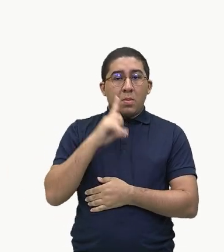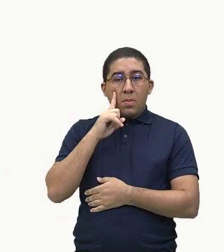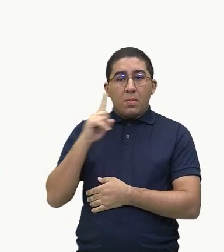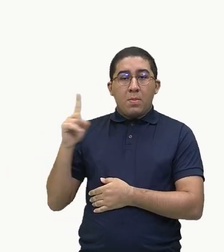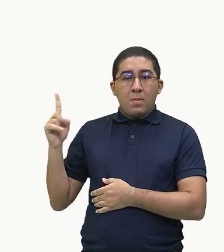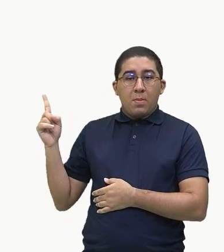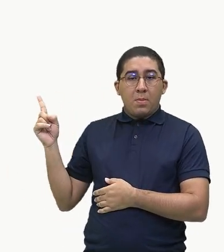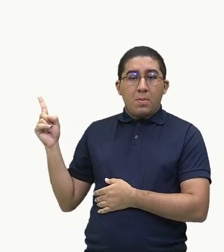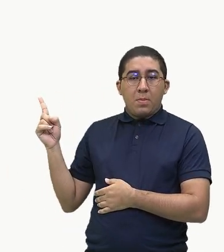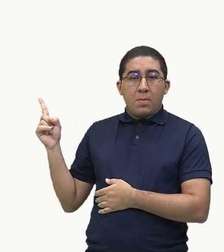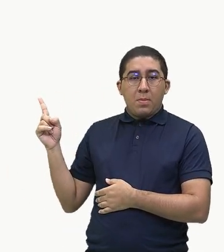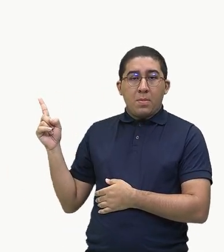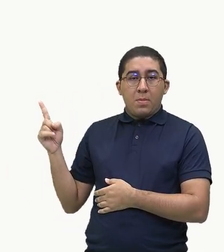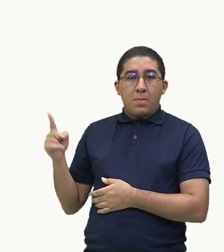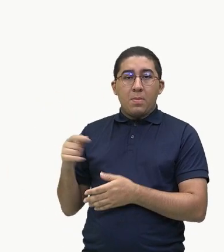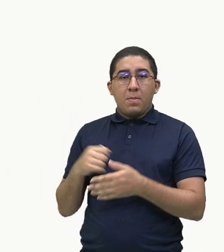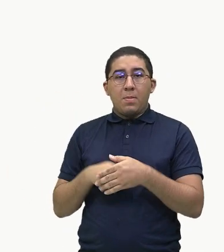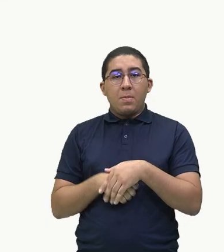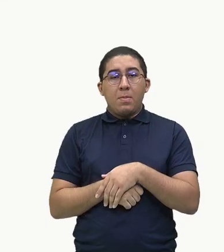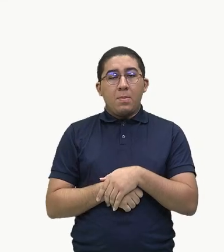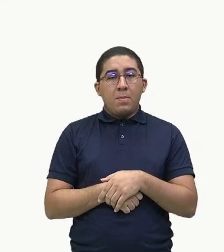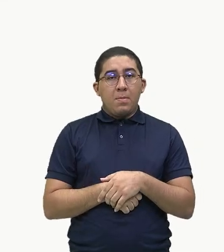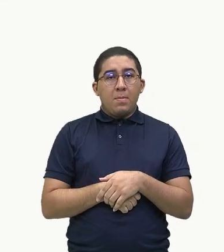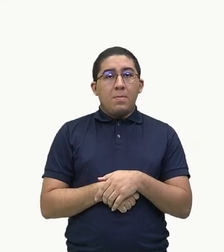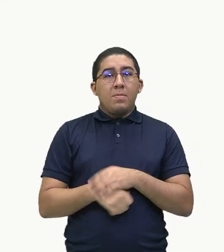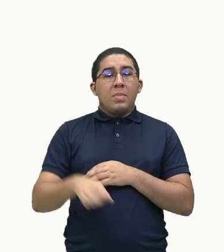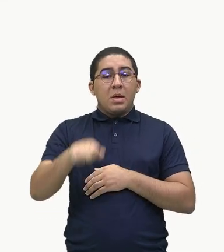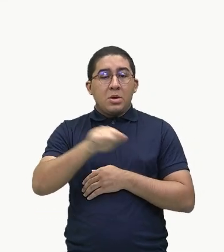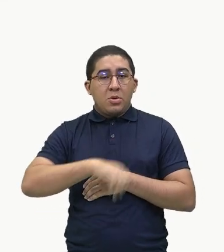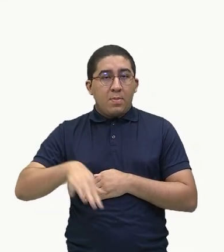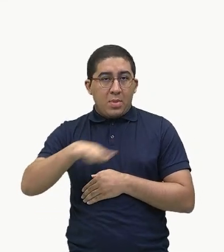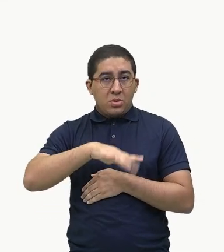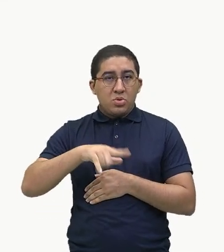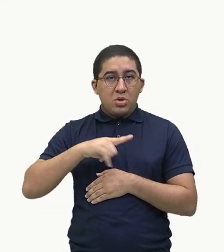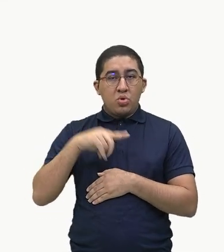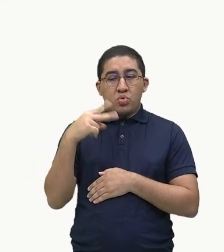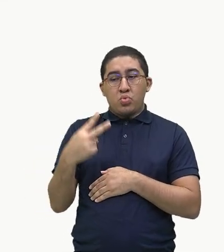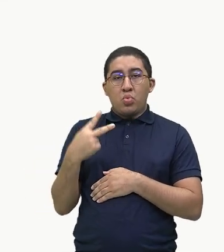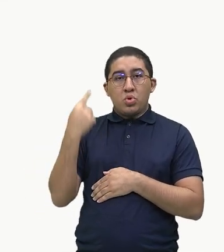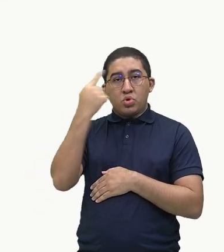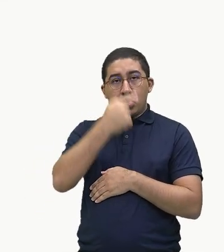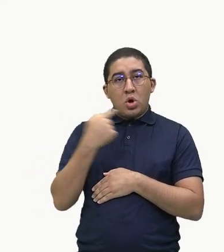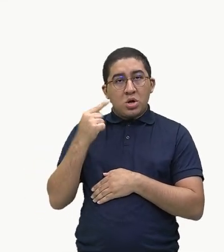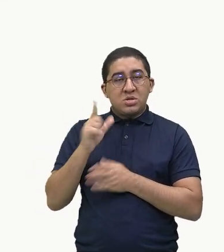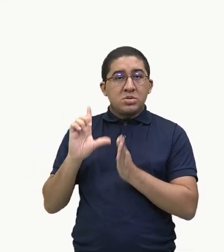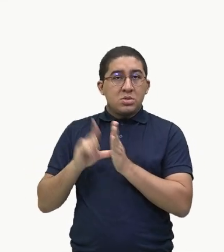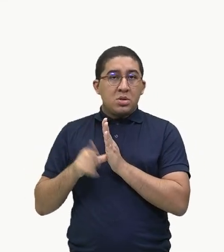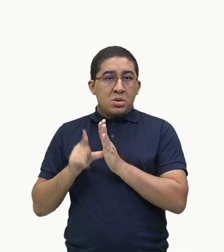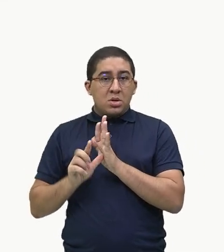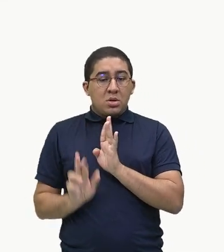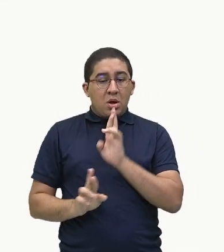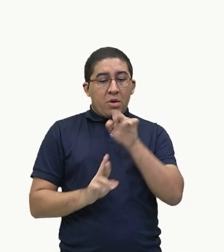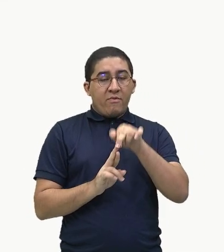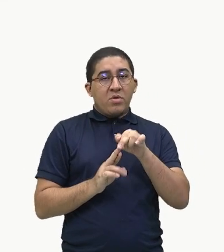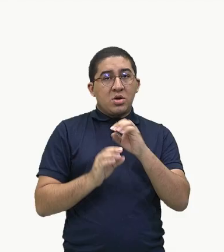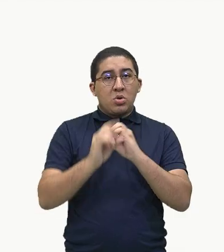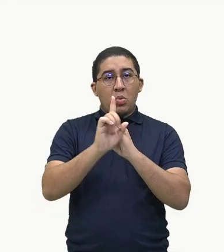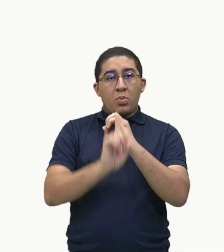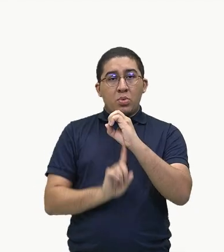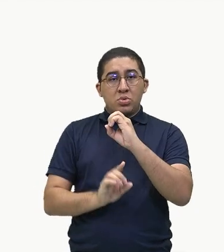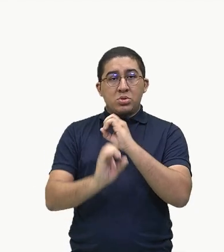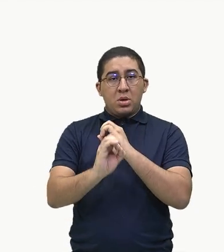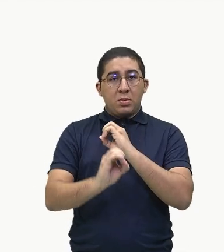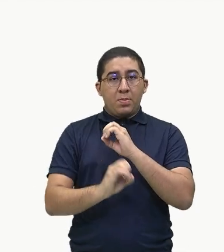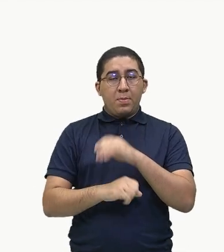entre outras ilhas. Então, esses lugares, eles têm 2 horas atrasadas em relação ao fuso de